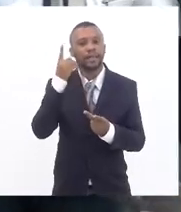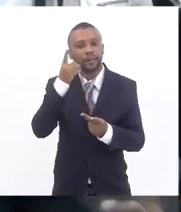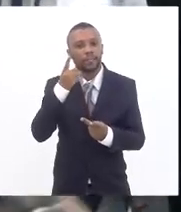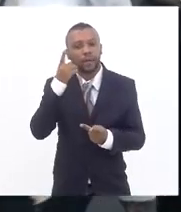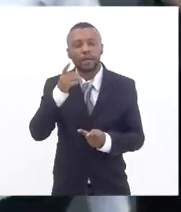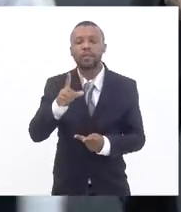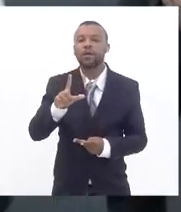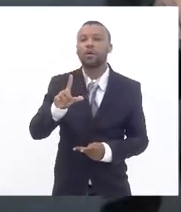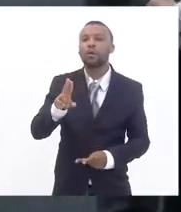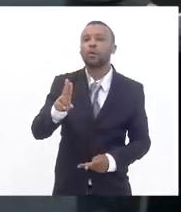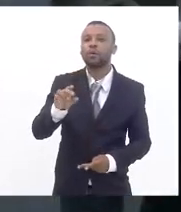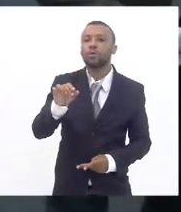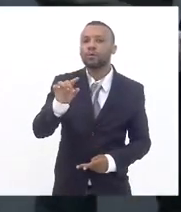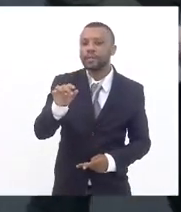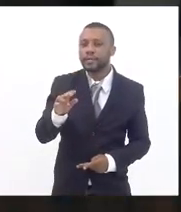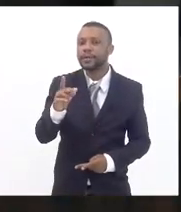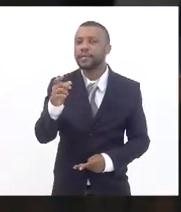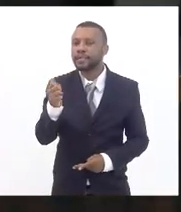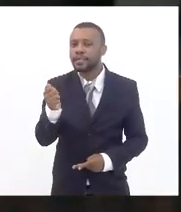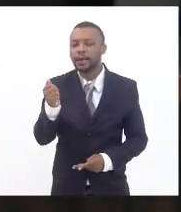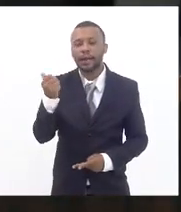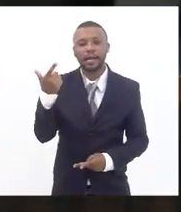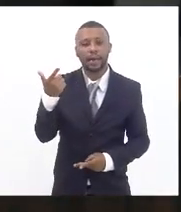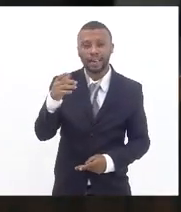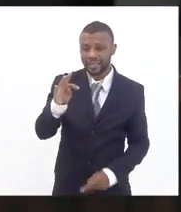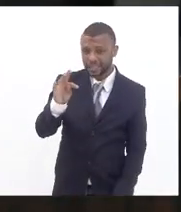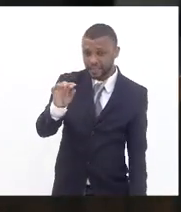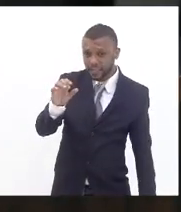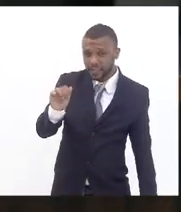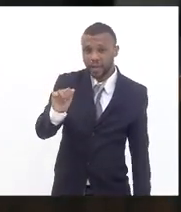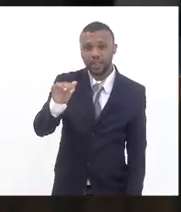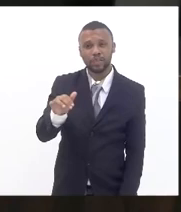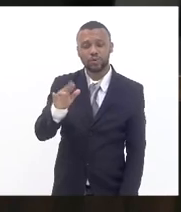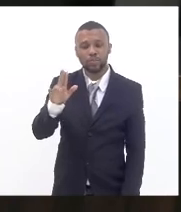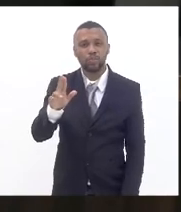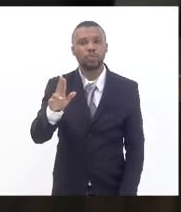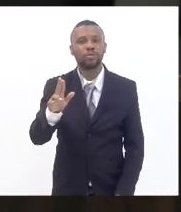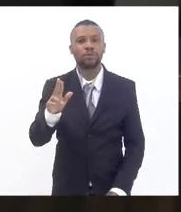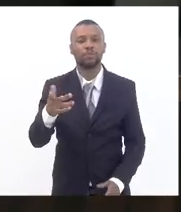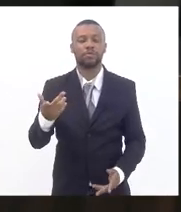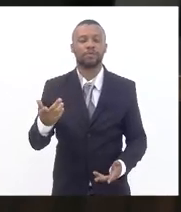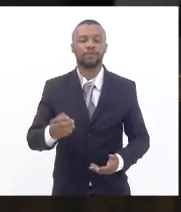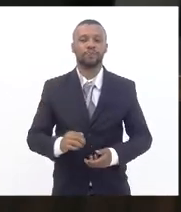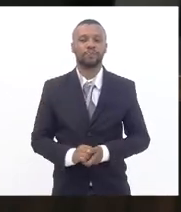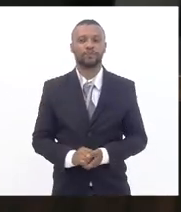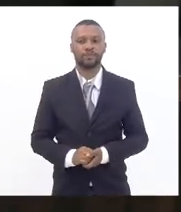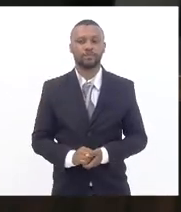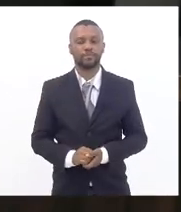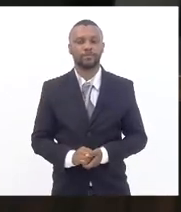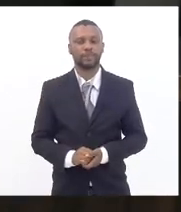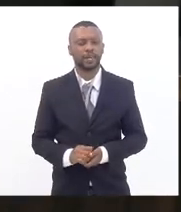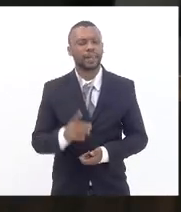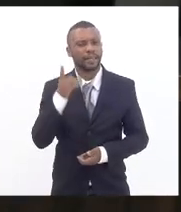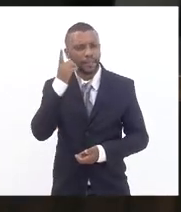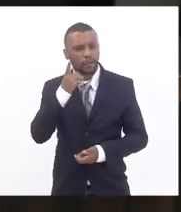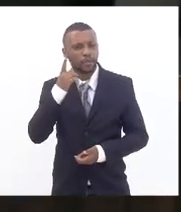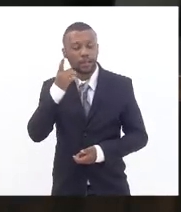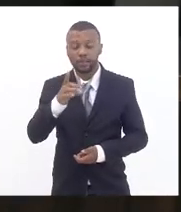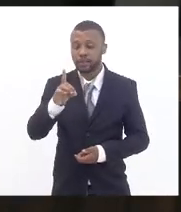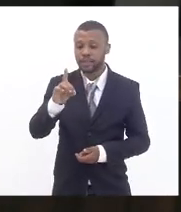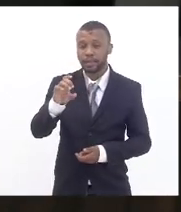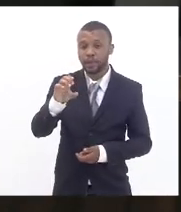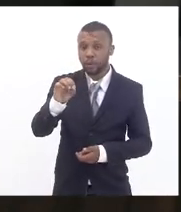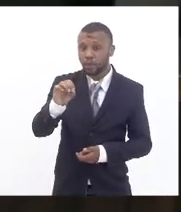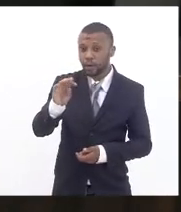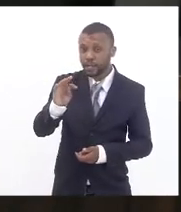Lucinha, deputada Tia Ju, deputado Eliomar Coelho. Dale Jordão, deputado presidente. Val, deputado Deodalto,